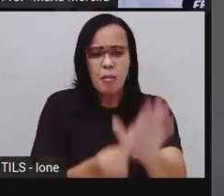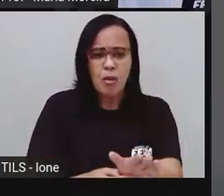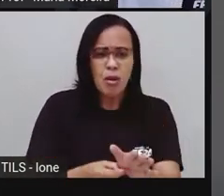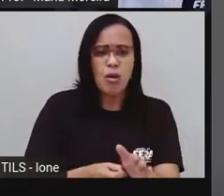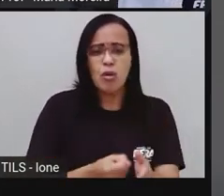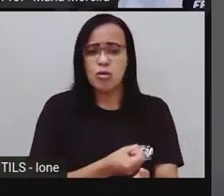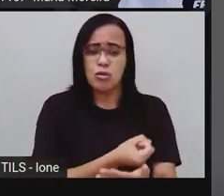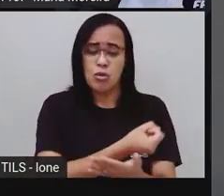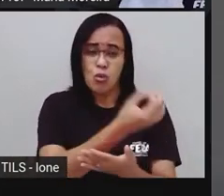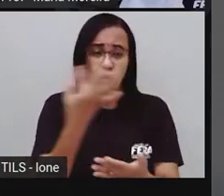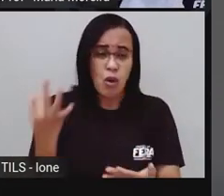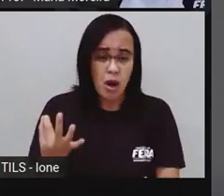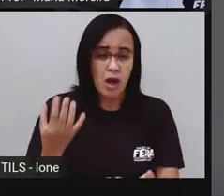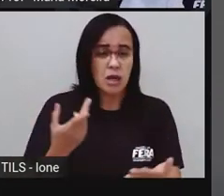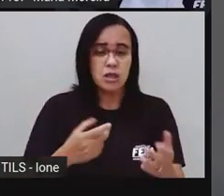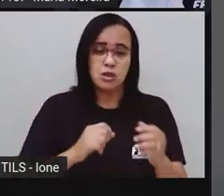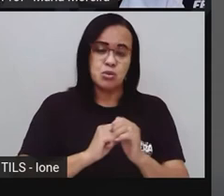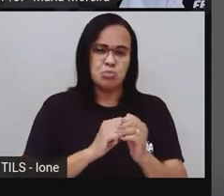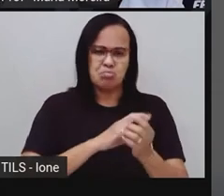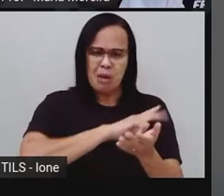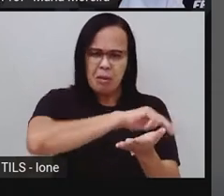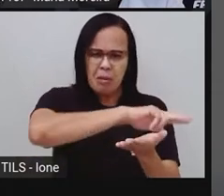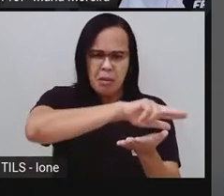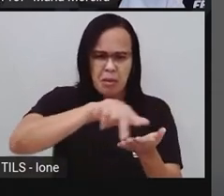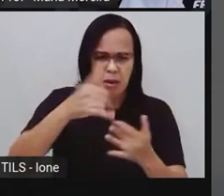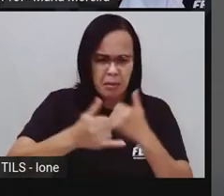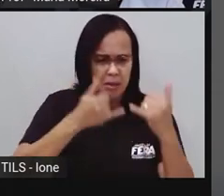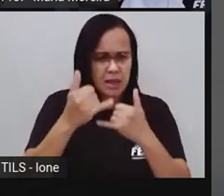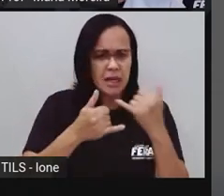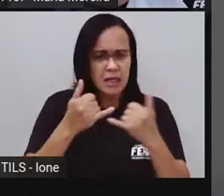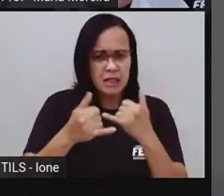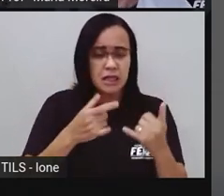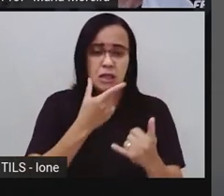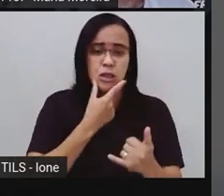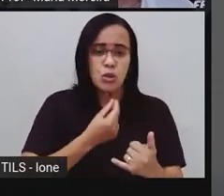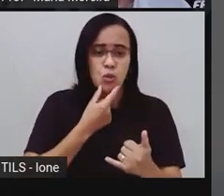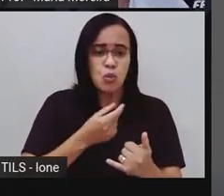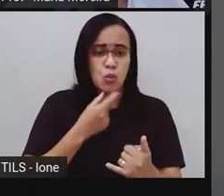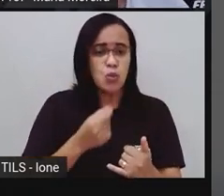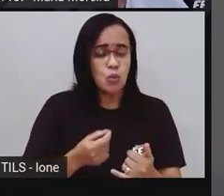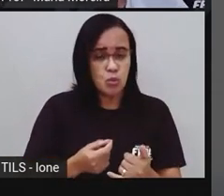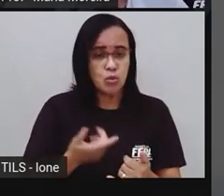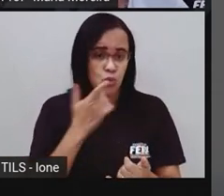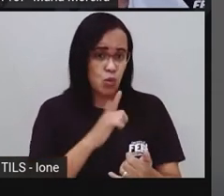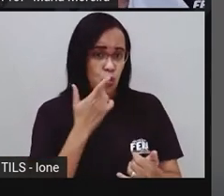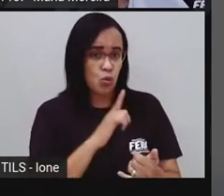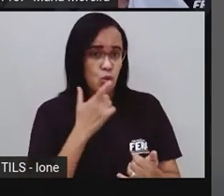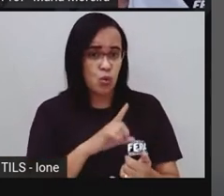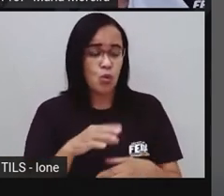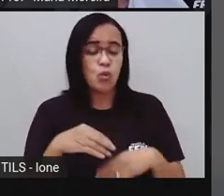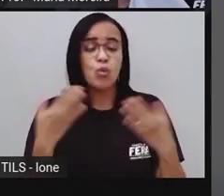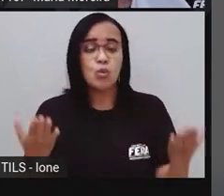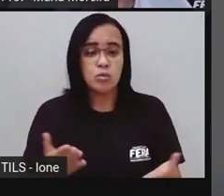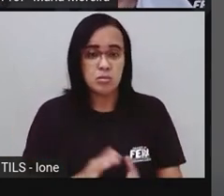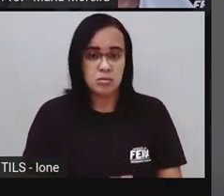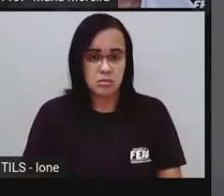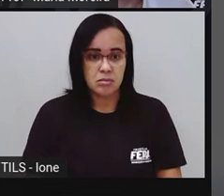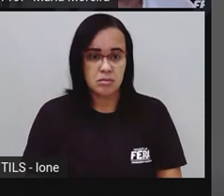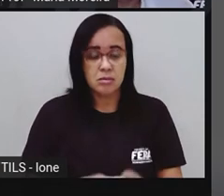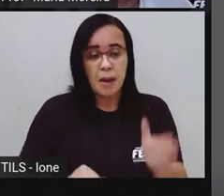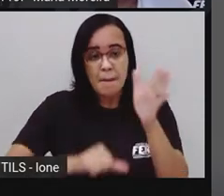aniversário E aí vamos aqui agora né ver isso aqui primeiro o